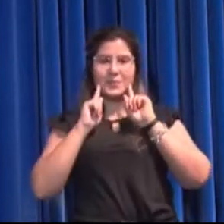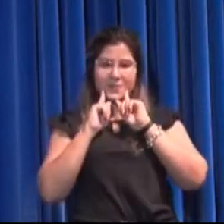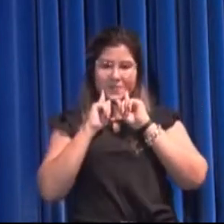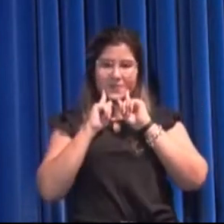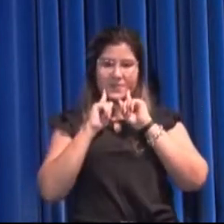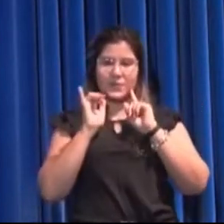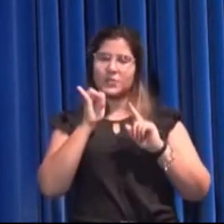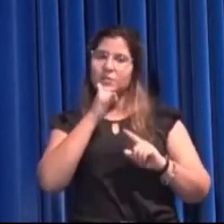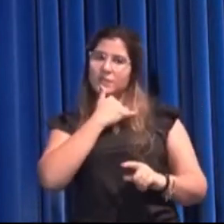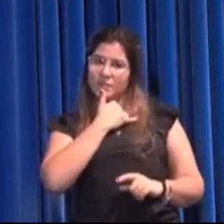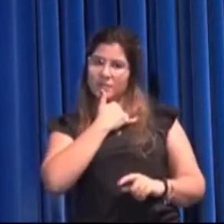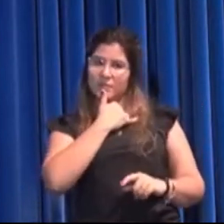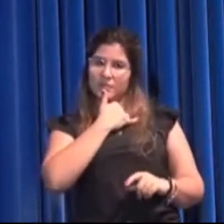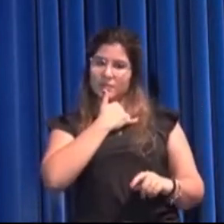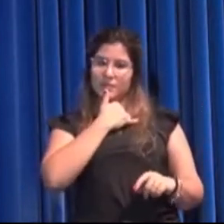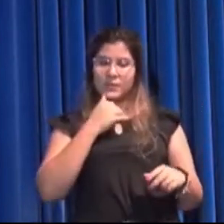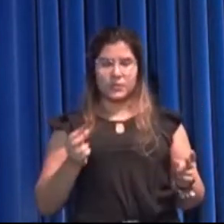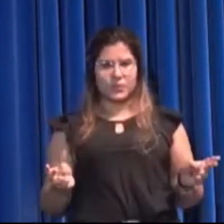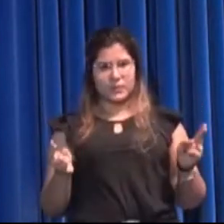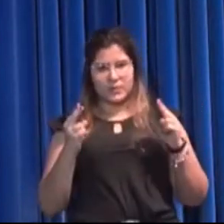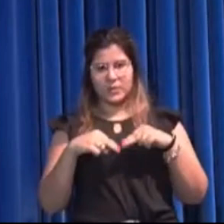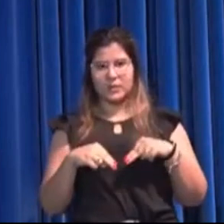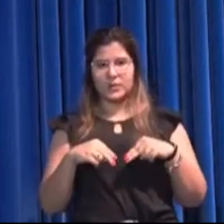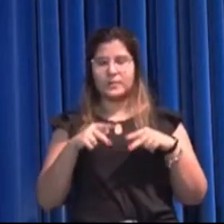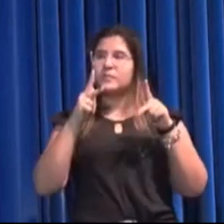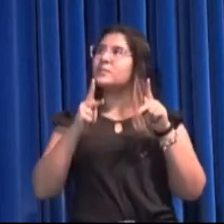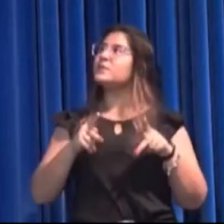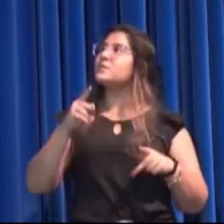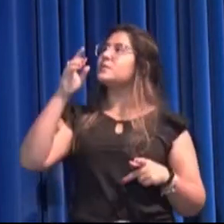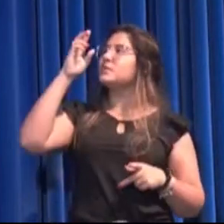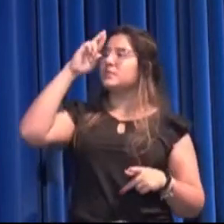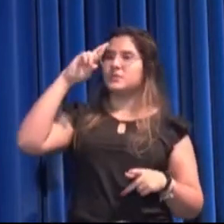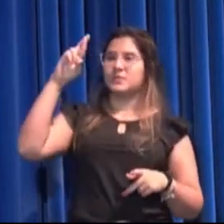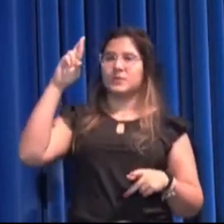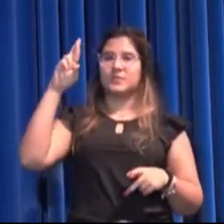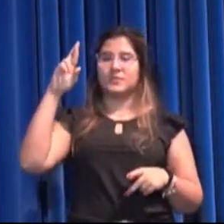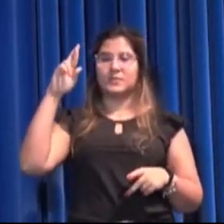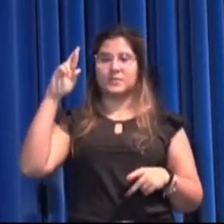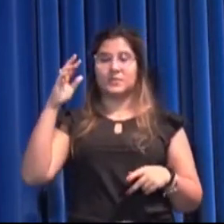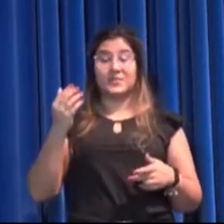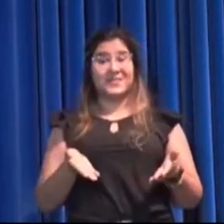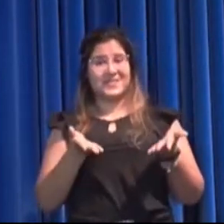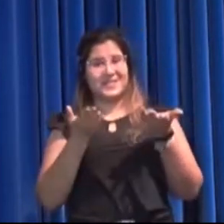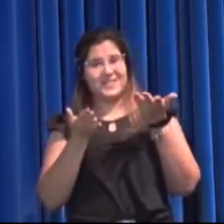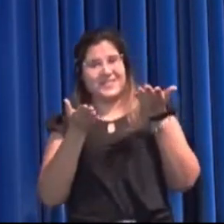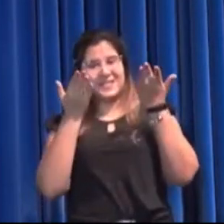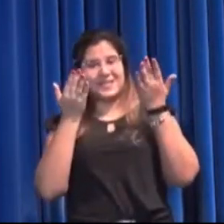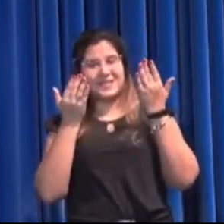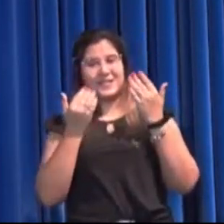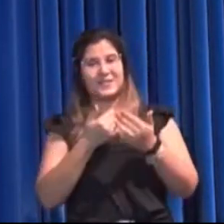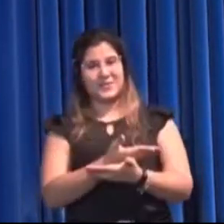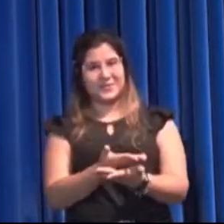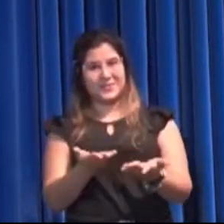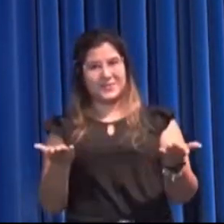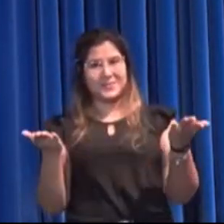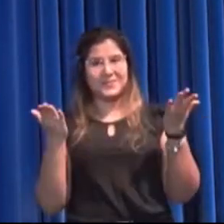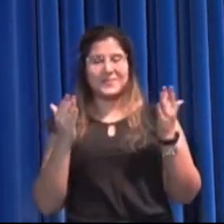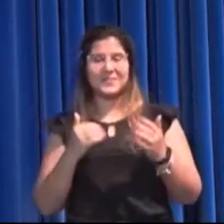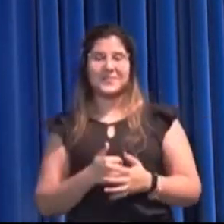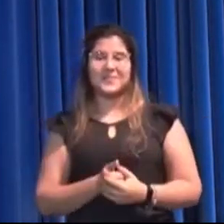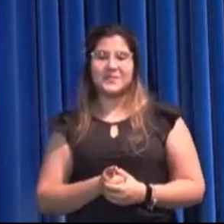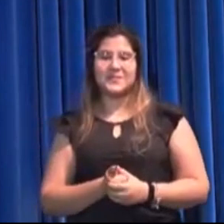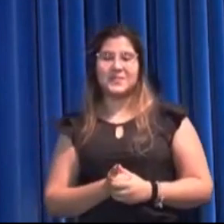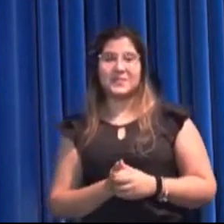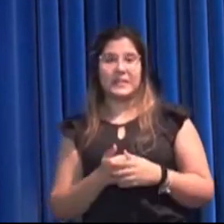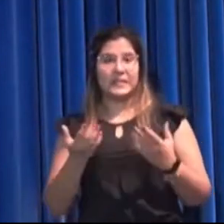tristeza. Humilhai-vos na presença do Senhor e Ele vos exaltará. Nós queremos